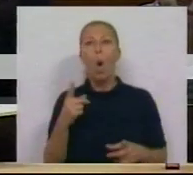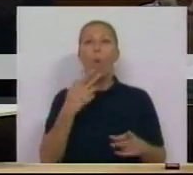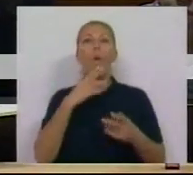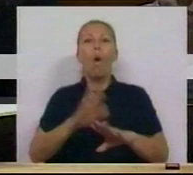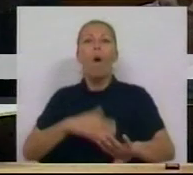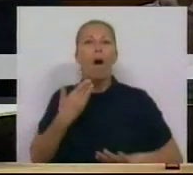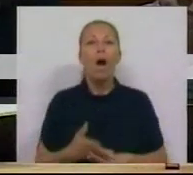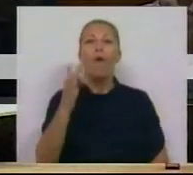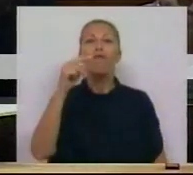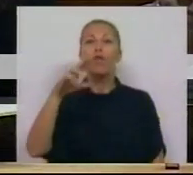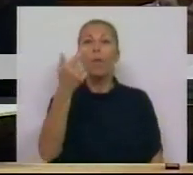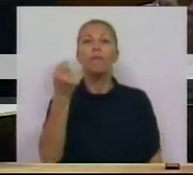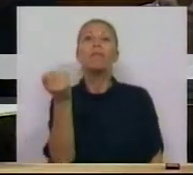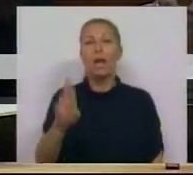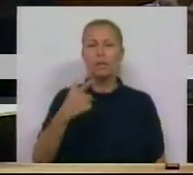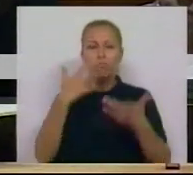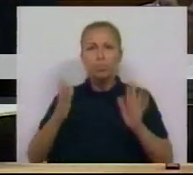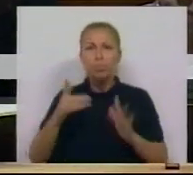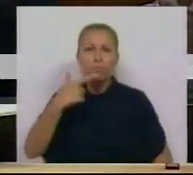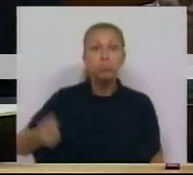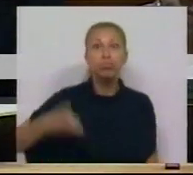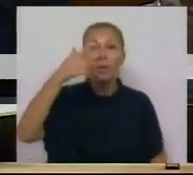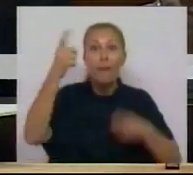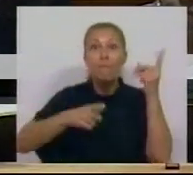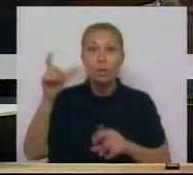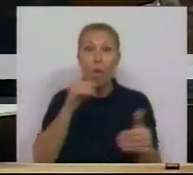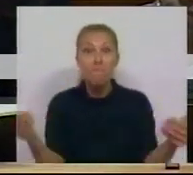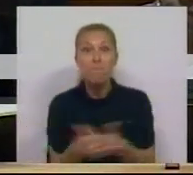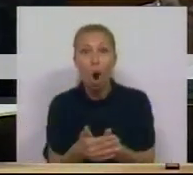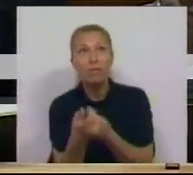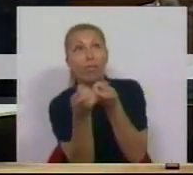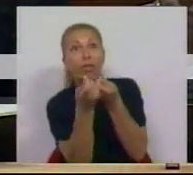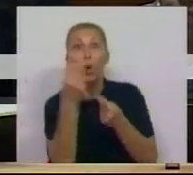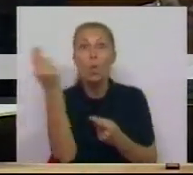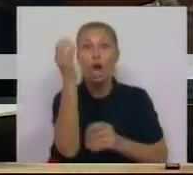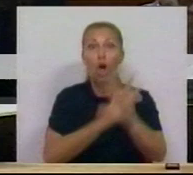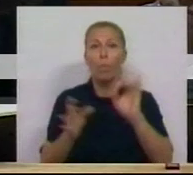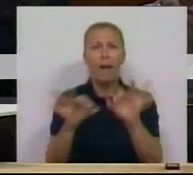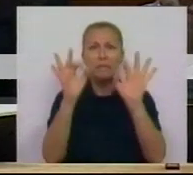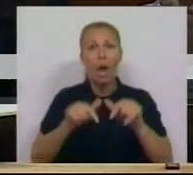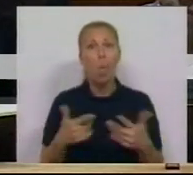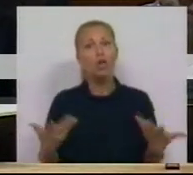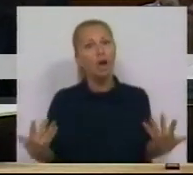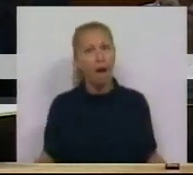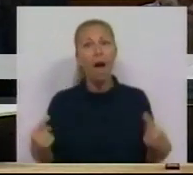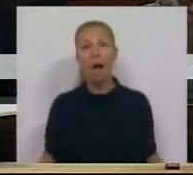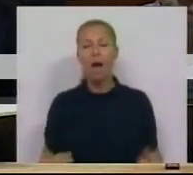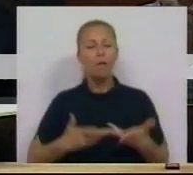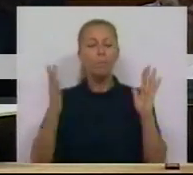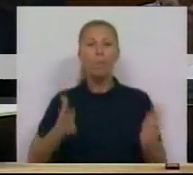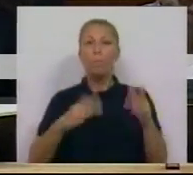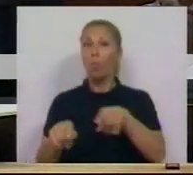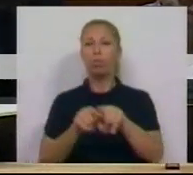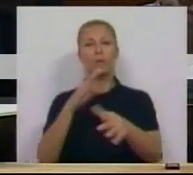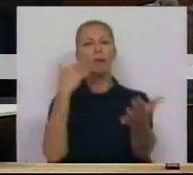não precisamos de ter centenas de pessoas à morte às portas da União Europeia como temos hoje. Não precisamos de uma política que afasta